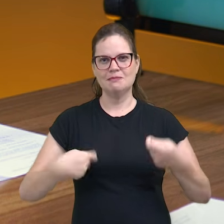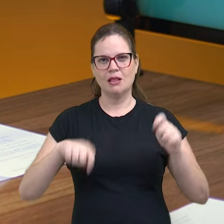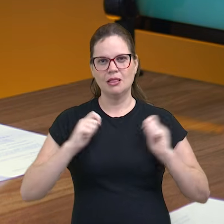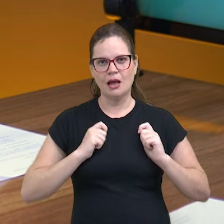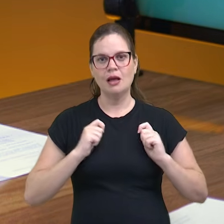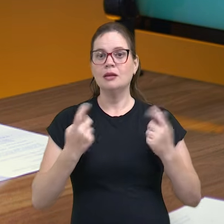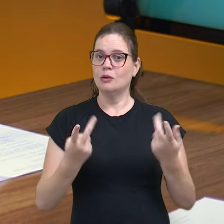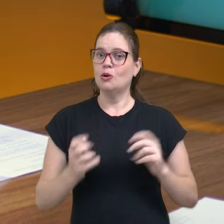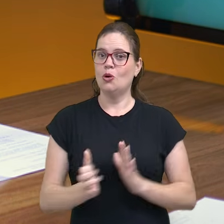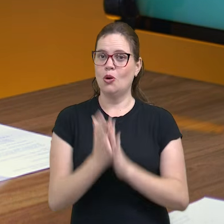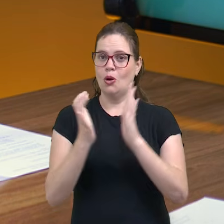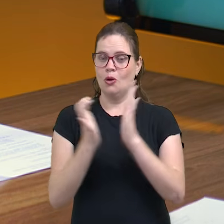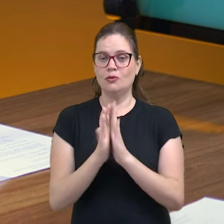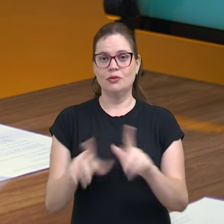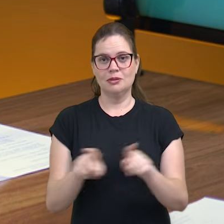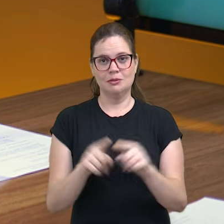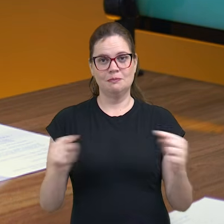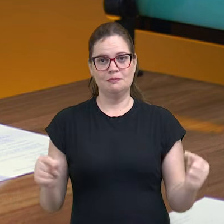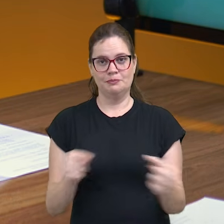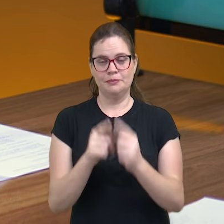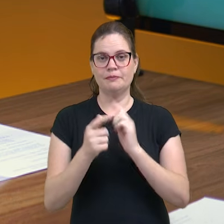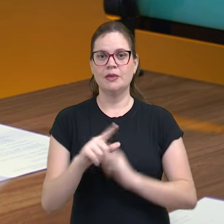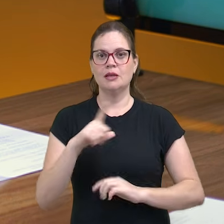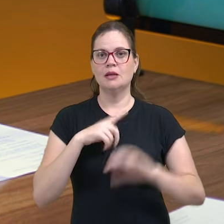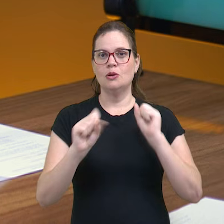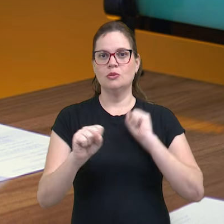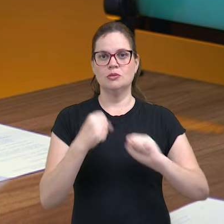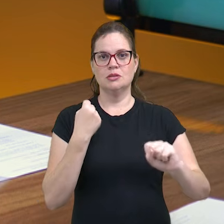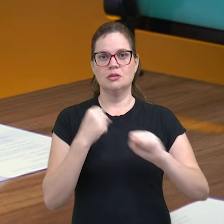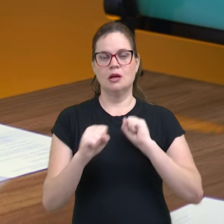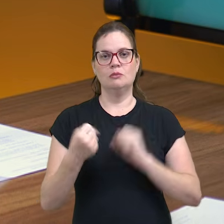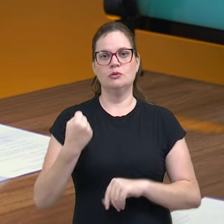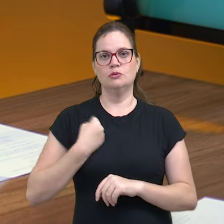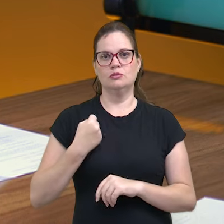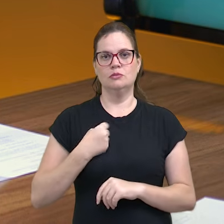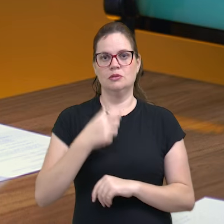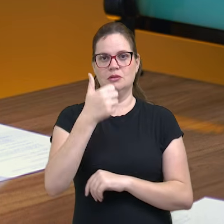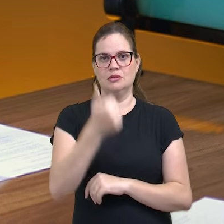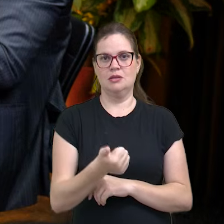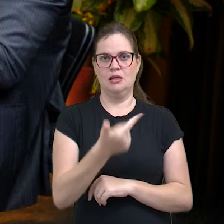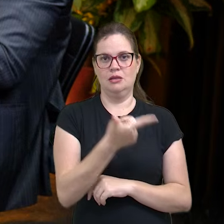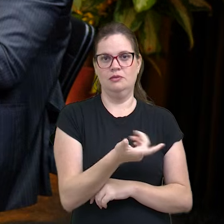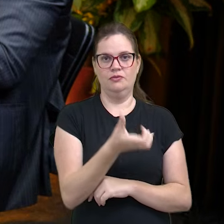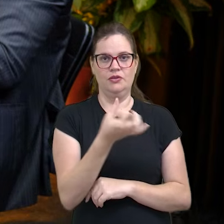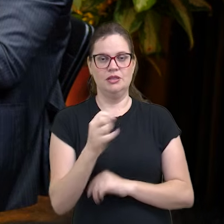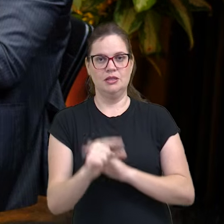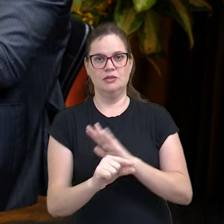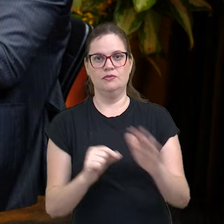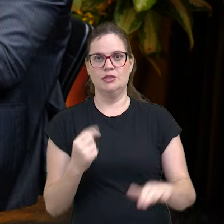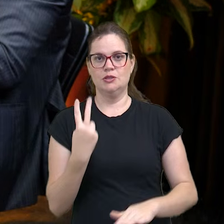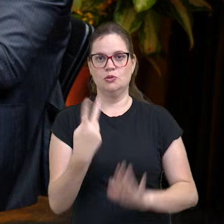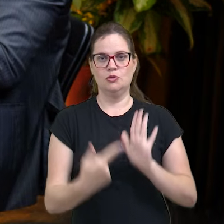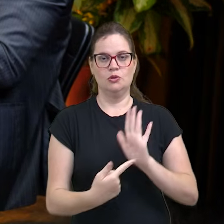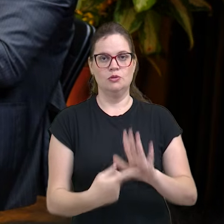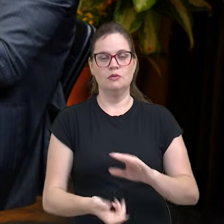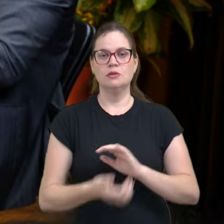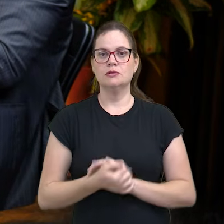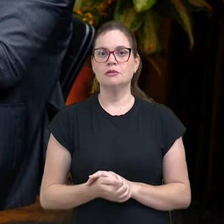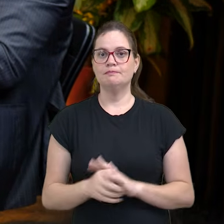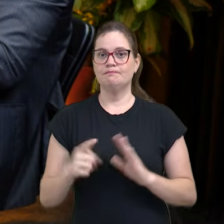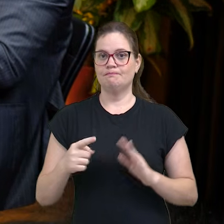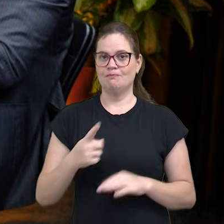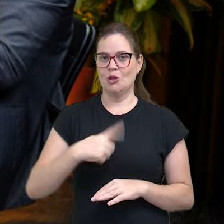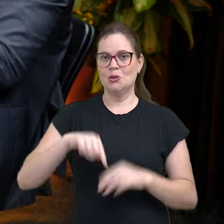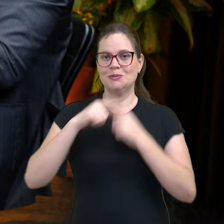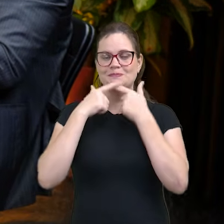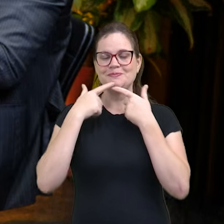cultos o louvor, que está ligado à música. E os Salmos da Palavra, Salmo 126, verso 2,